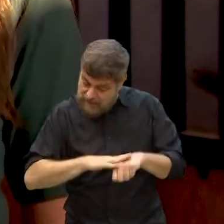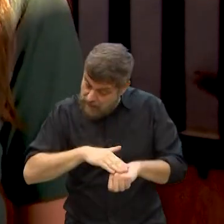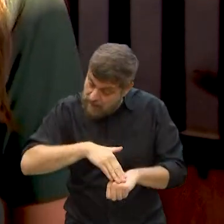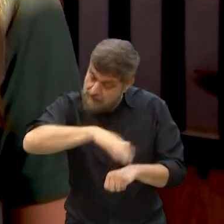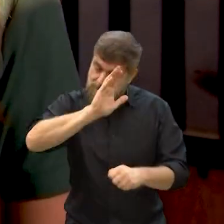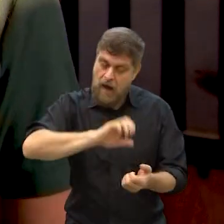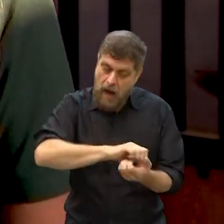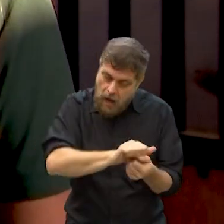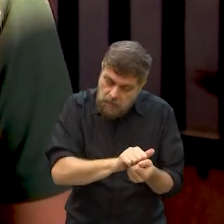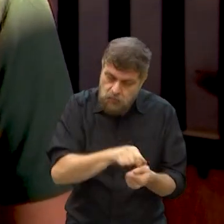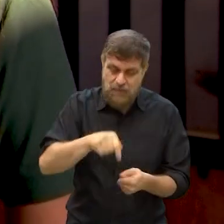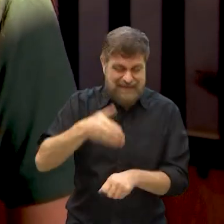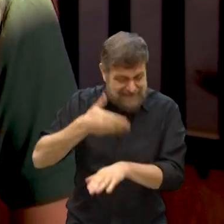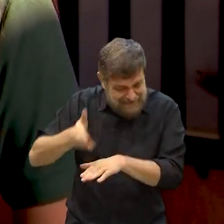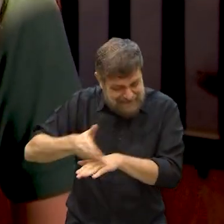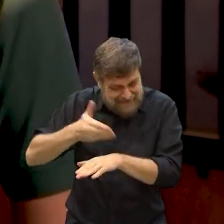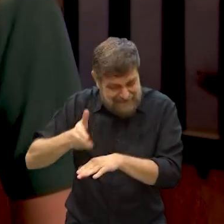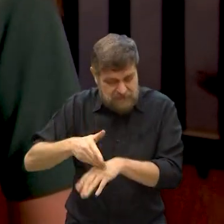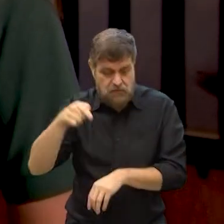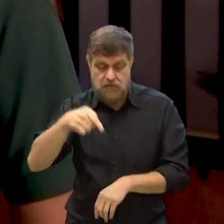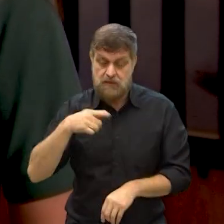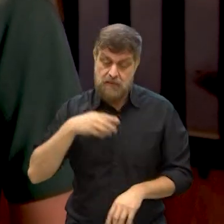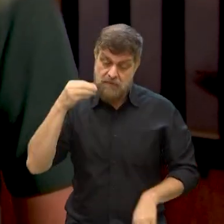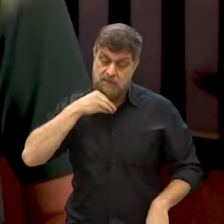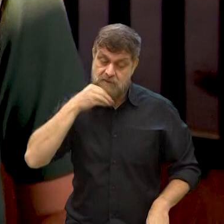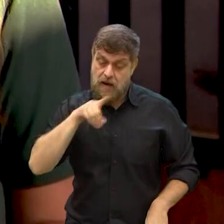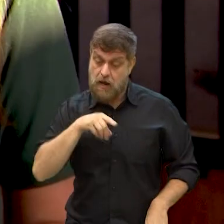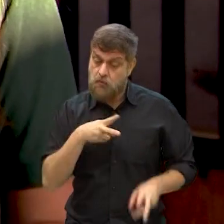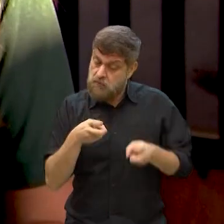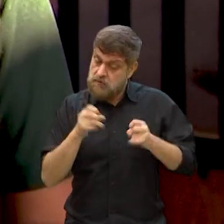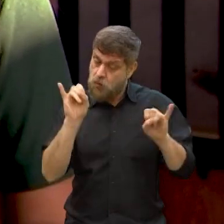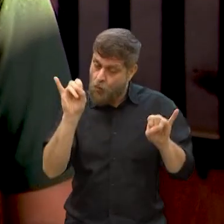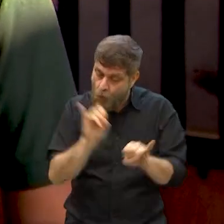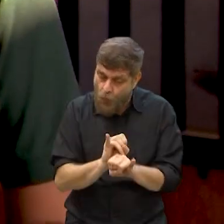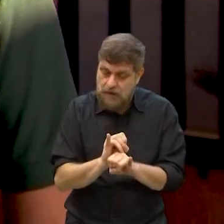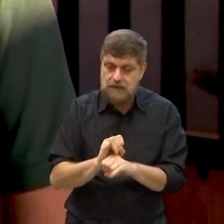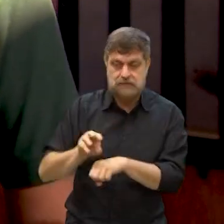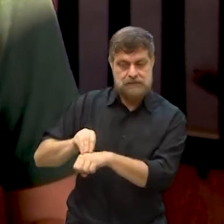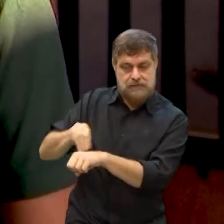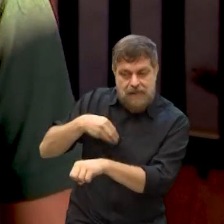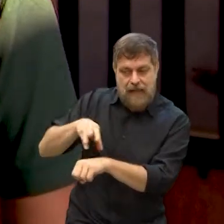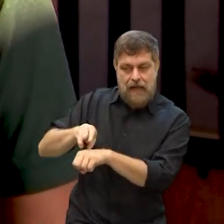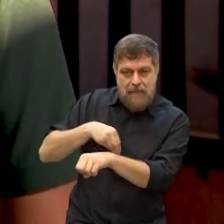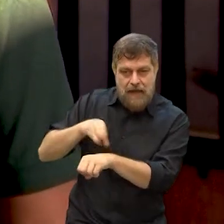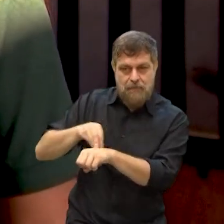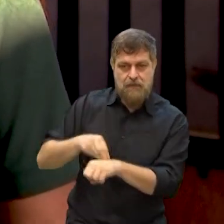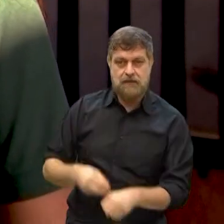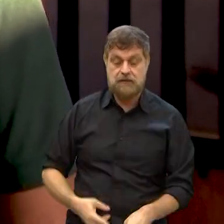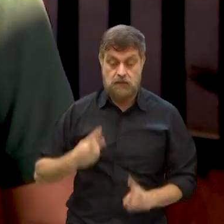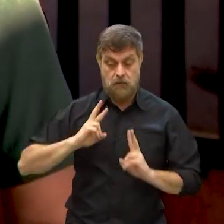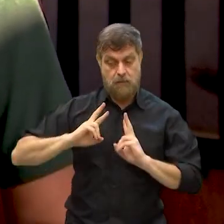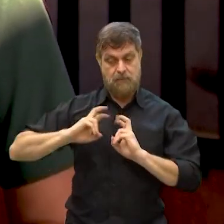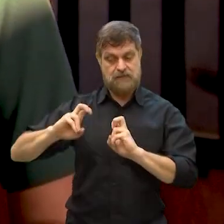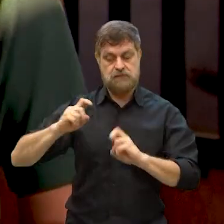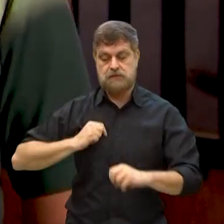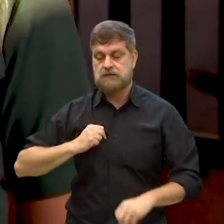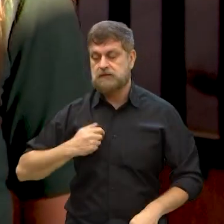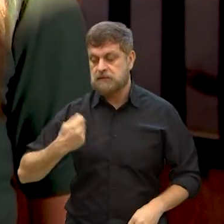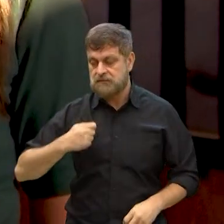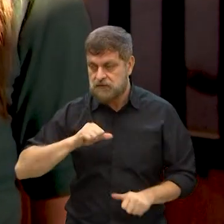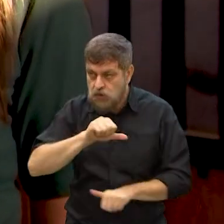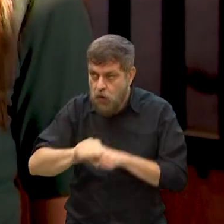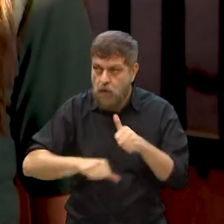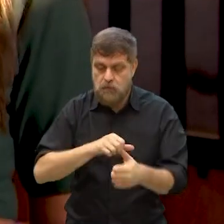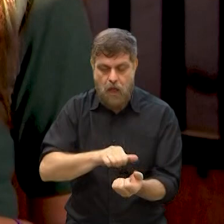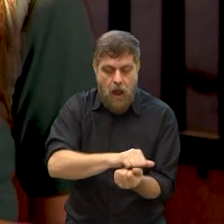pouco, o cavalo, ó, ele treinou um pouquinho mais forte, ele sentiu, ele emagreceu, ele já não foi tão bem no treino, então talvez a gente tenha que